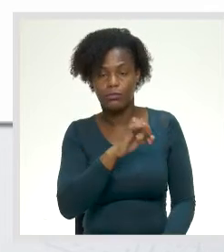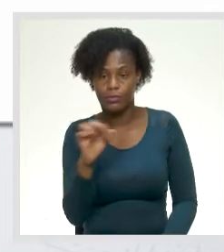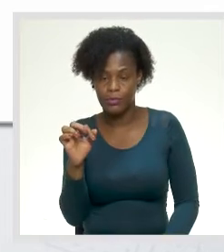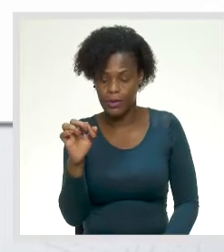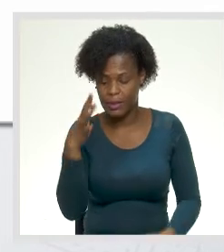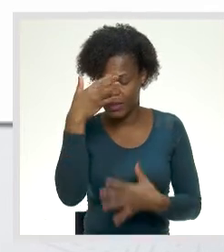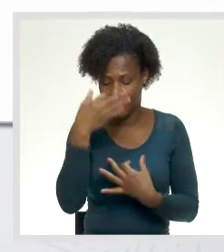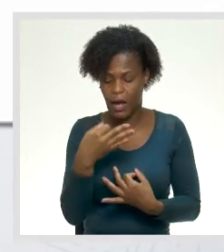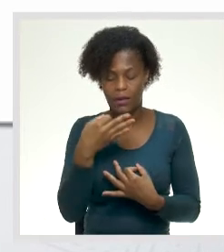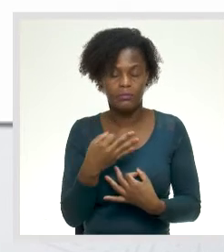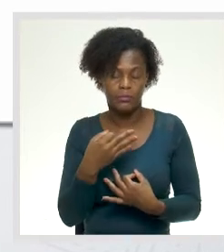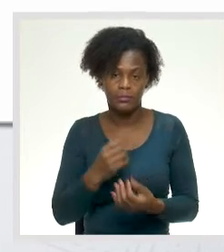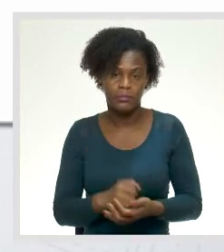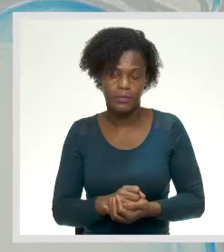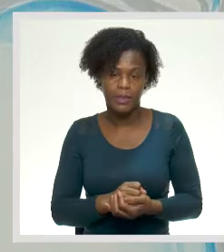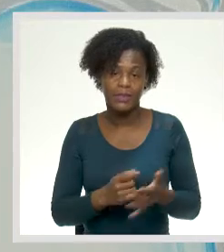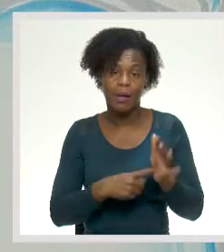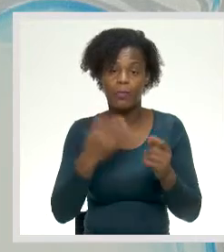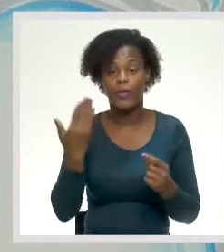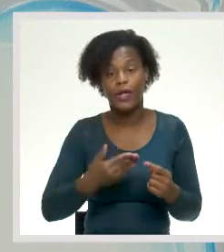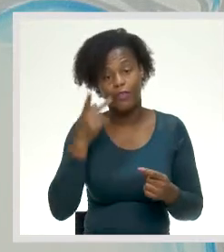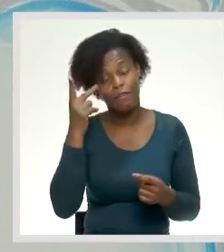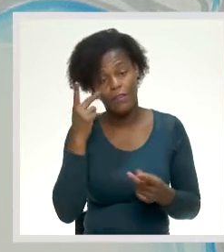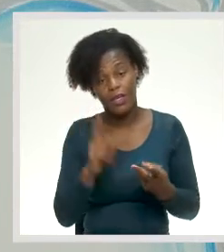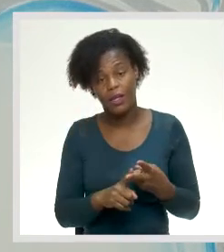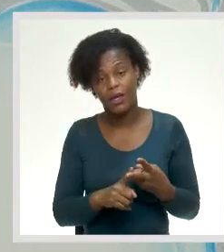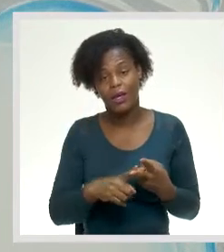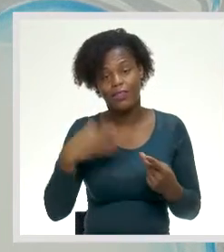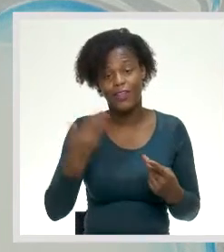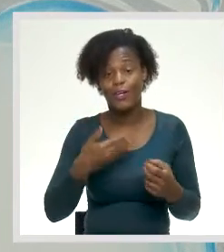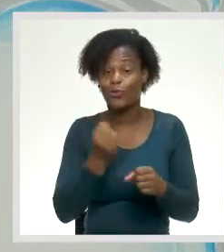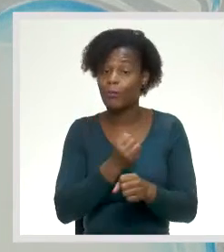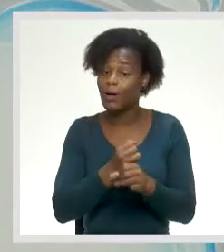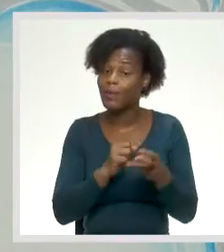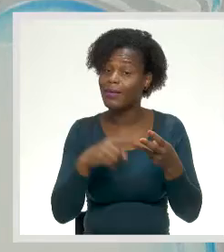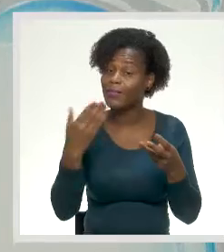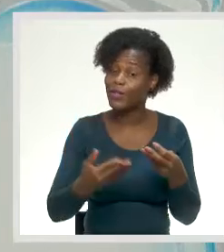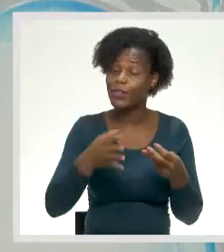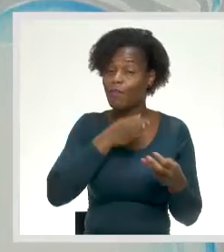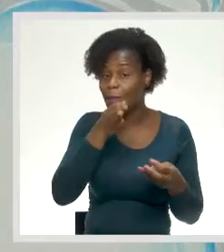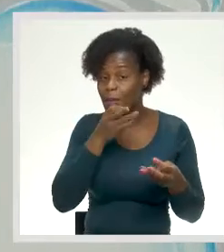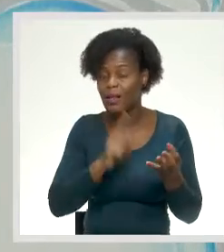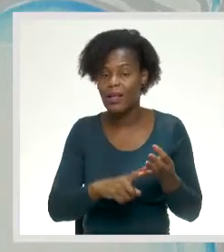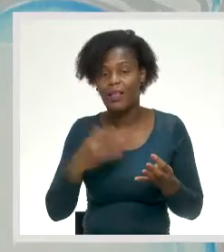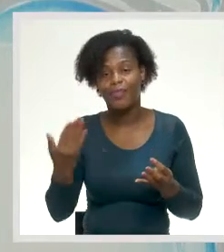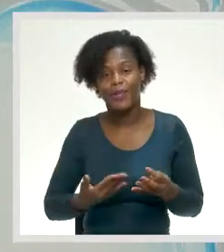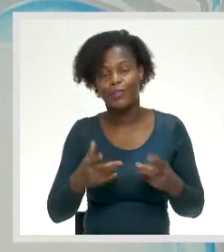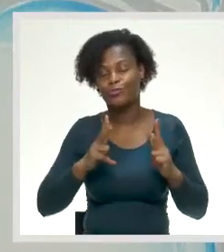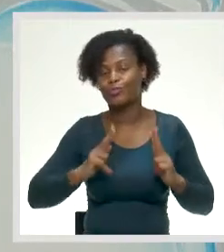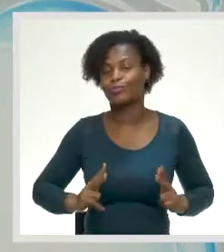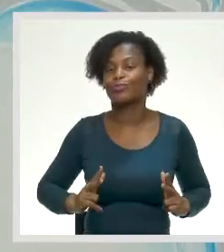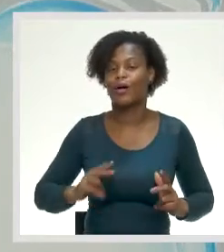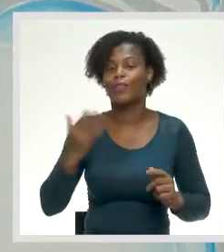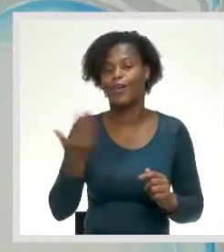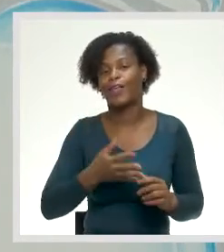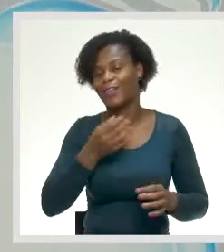sua dignidade. Por exemplo, o direito à vida, ao trabalho, à família, ao